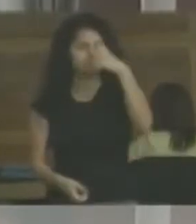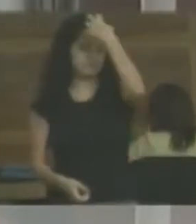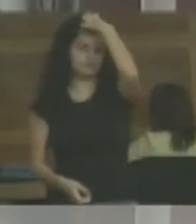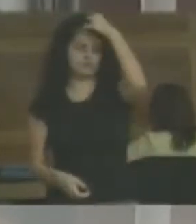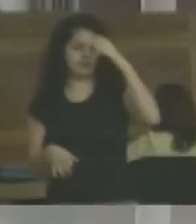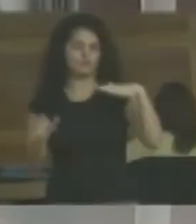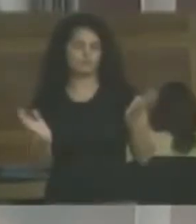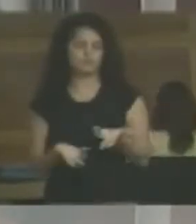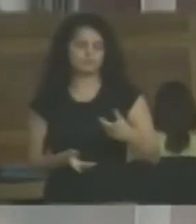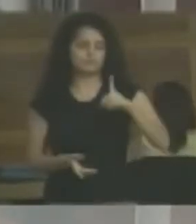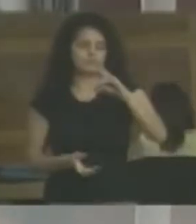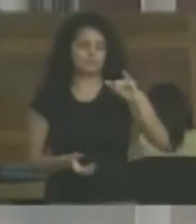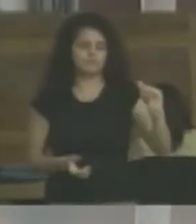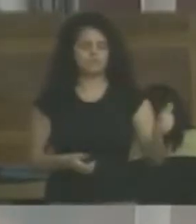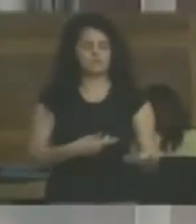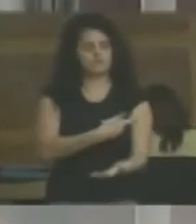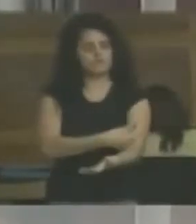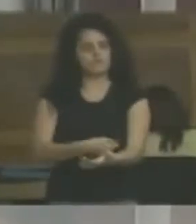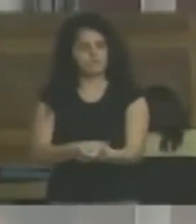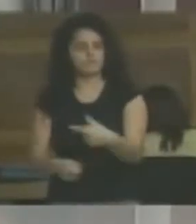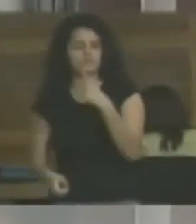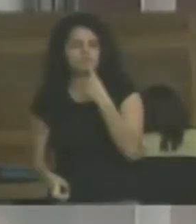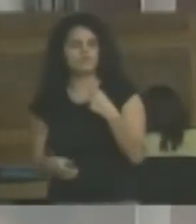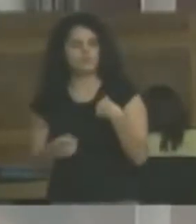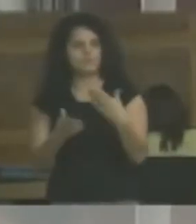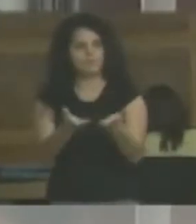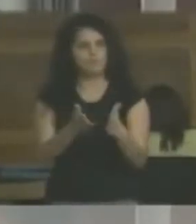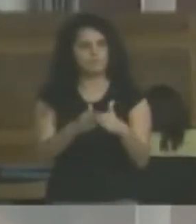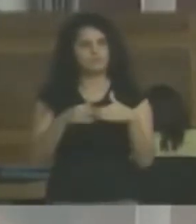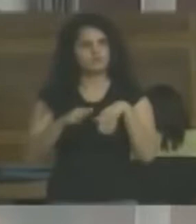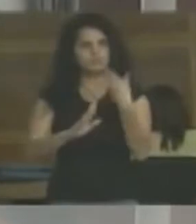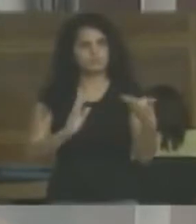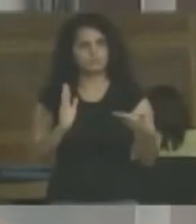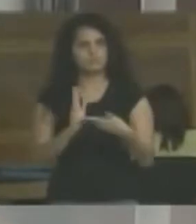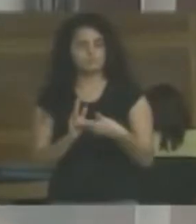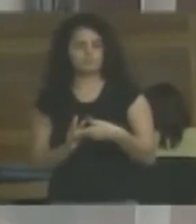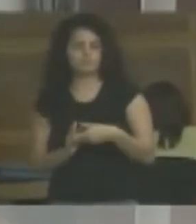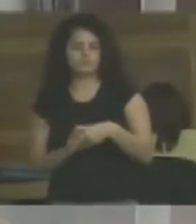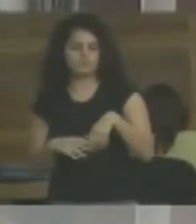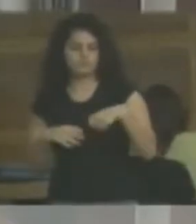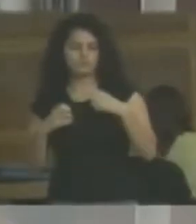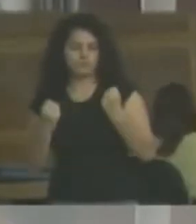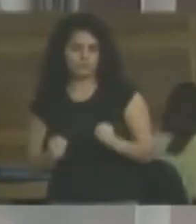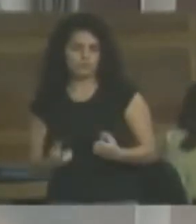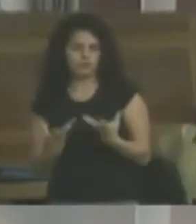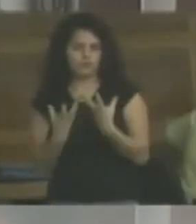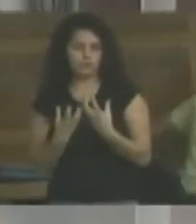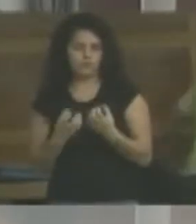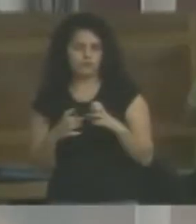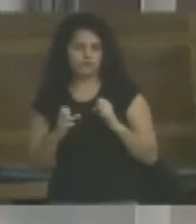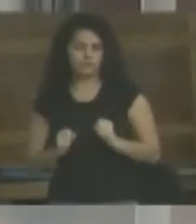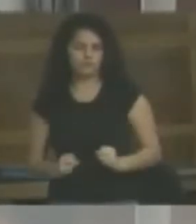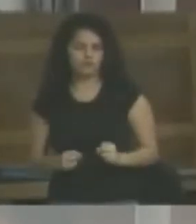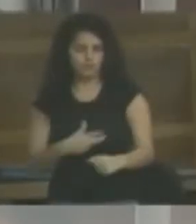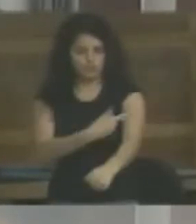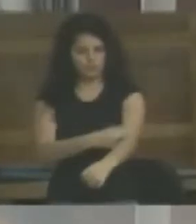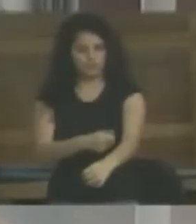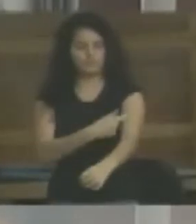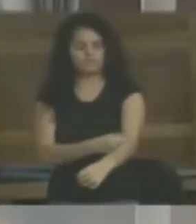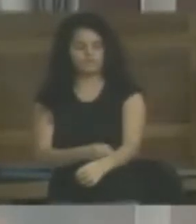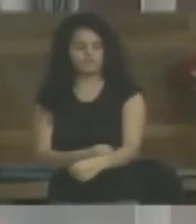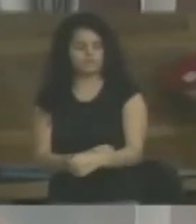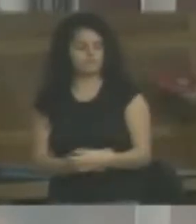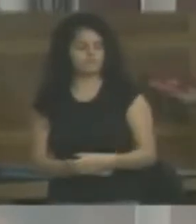de Sangue. Peço a todos que puderem doar sangue. A gente está com estoque baixíssimo no HGJ. Então, quem puder doar,